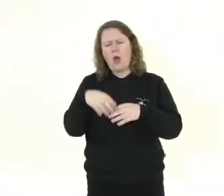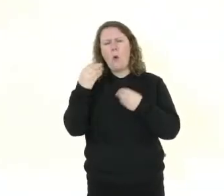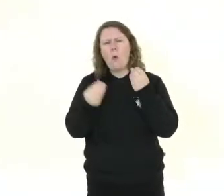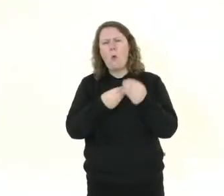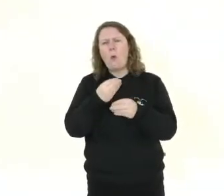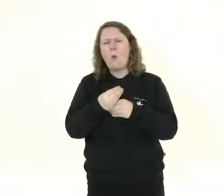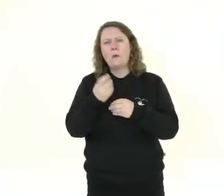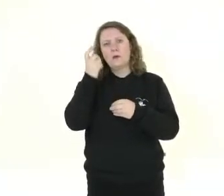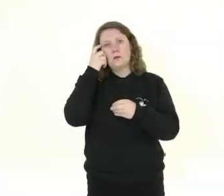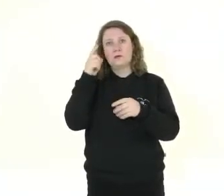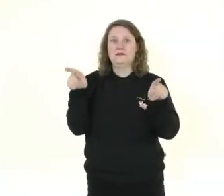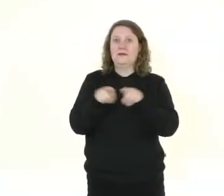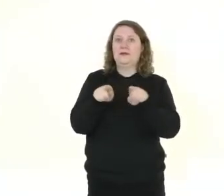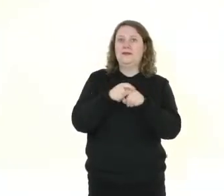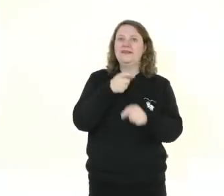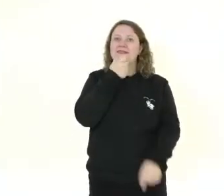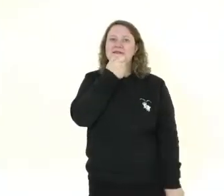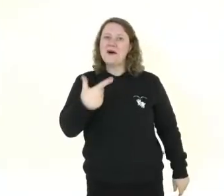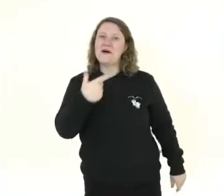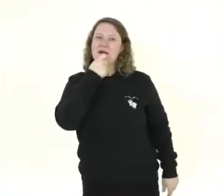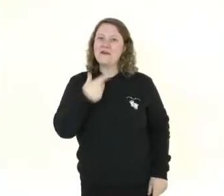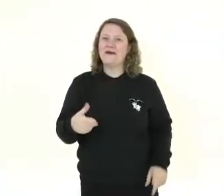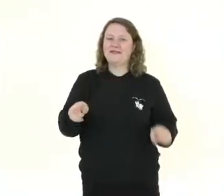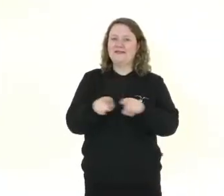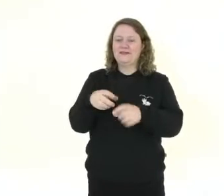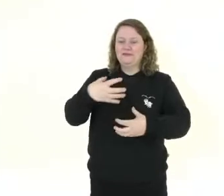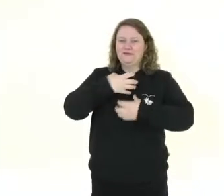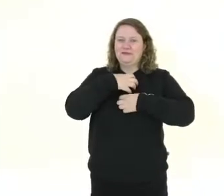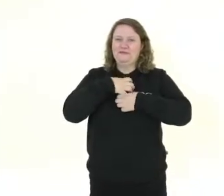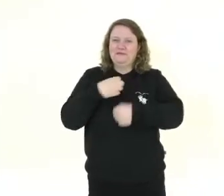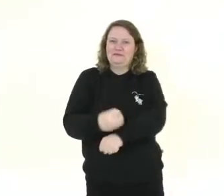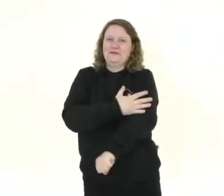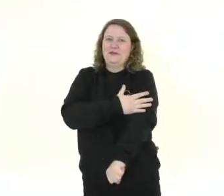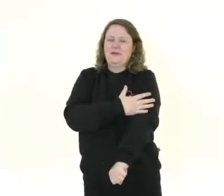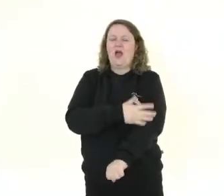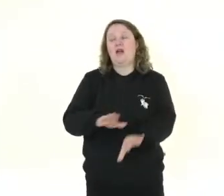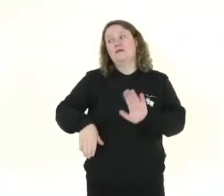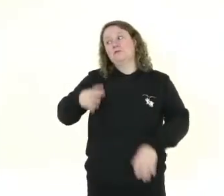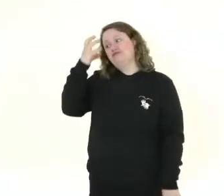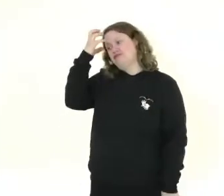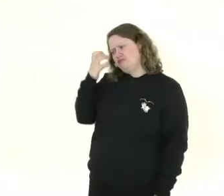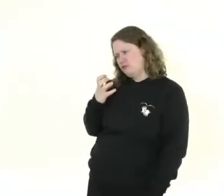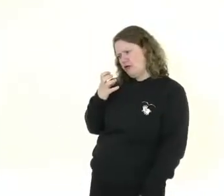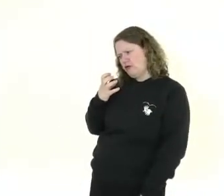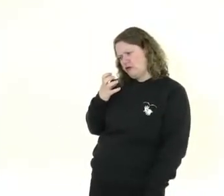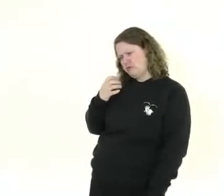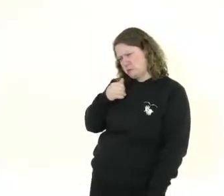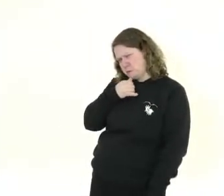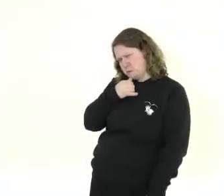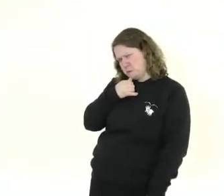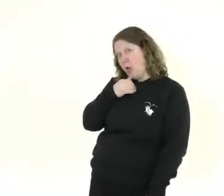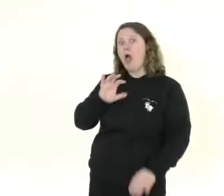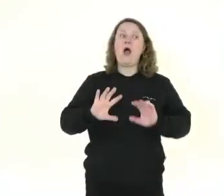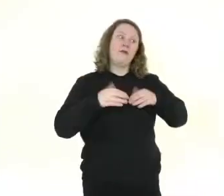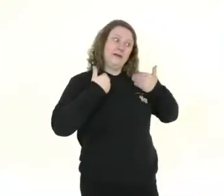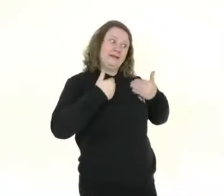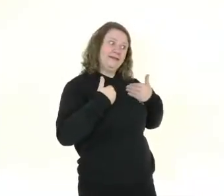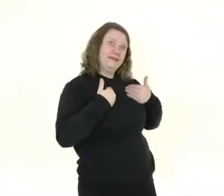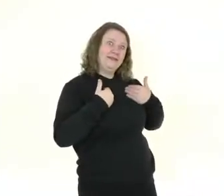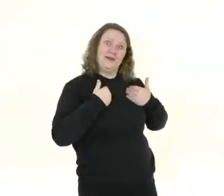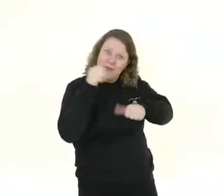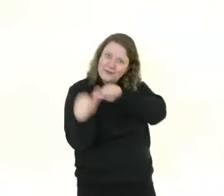Trabalha o humor e a sensação emocional de cada um. Então, trabalha se está bravo, trabalha a parte emocional, mexe aqui dentro,